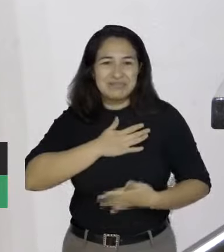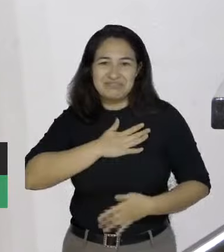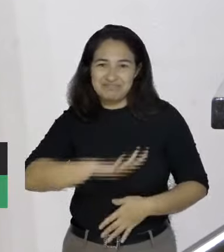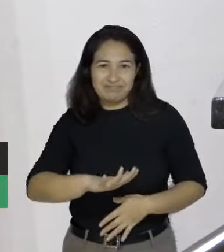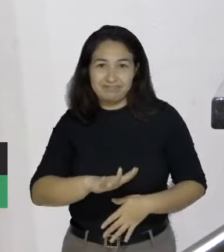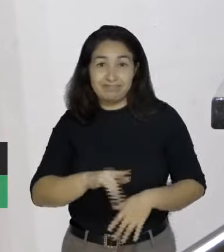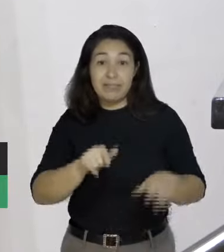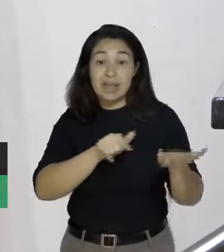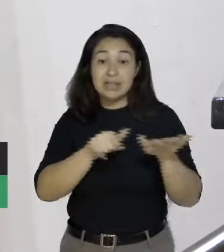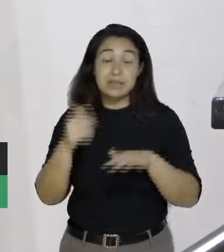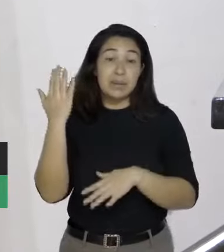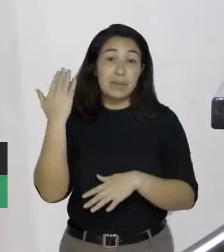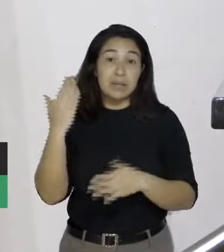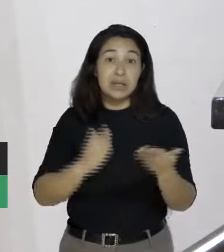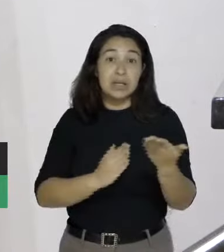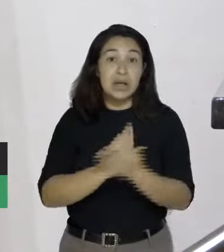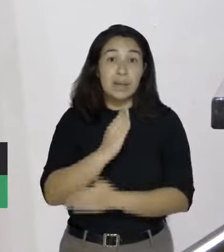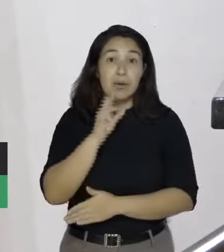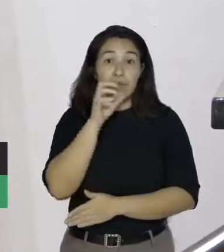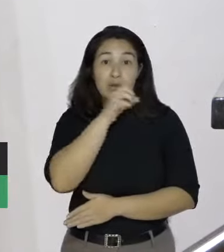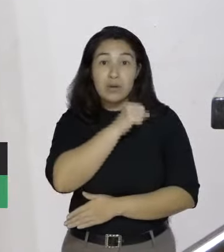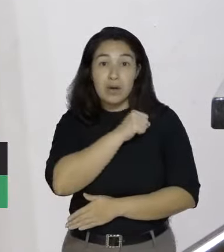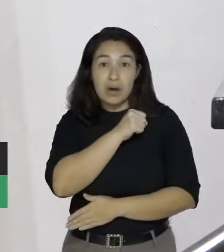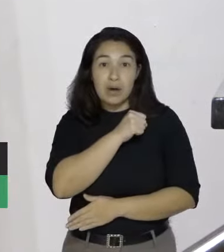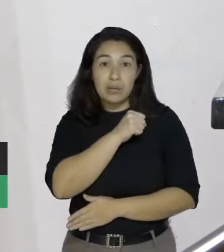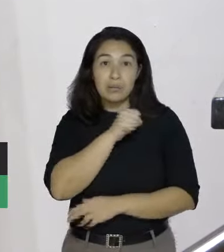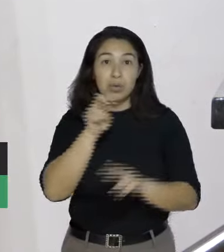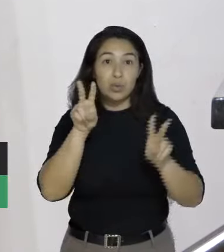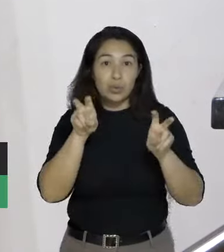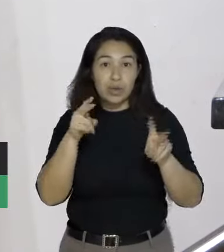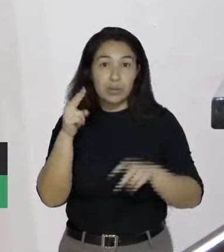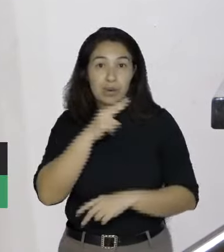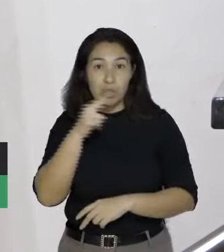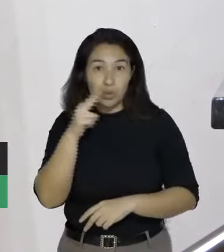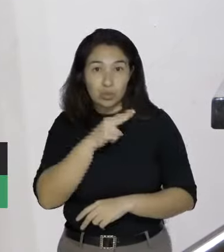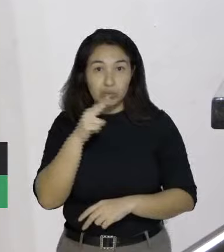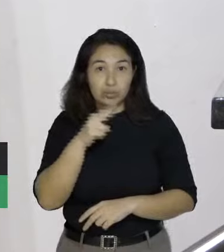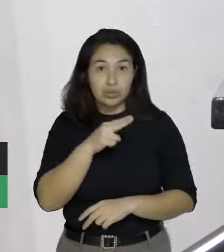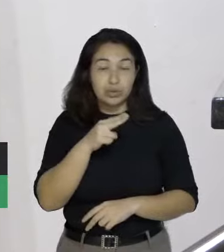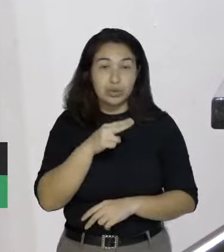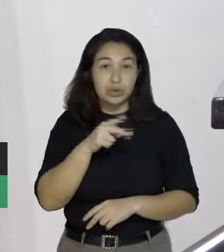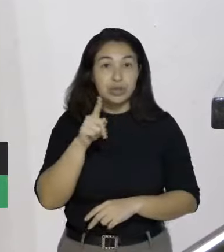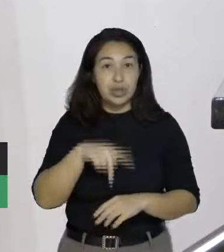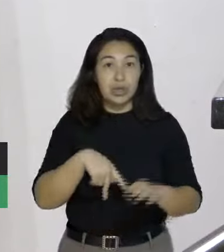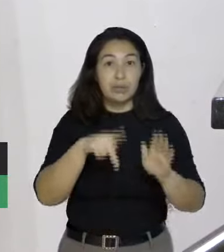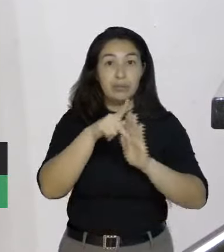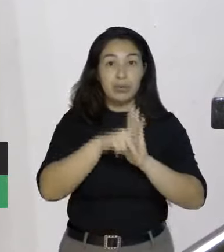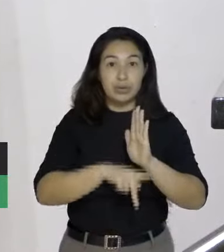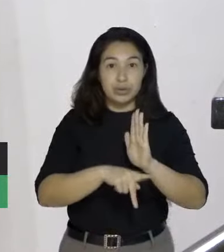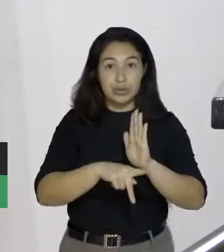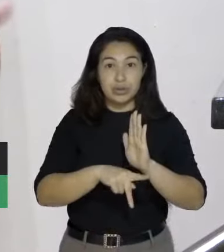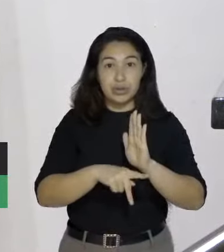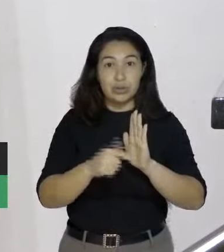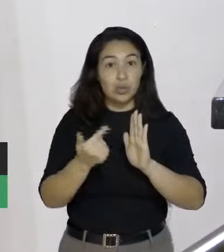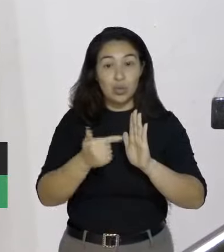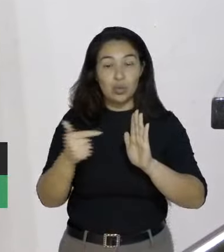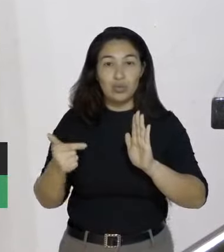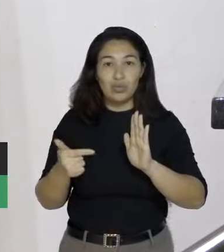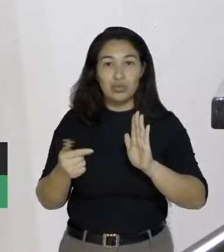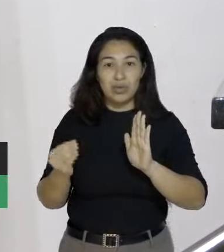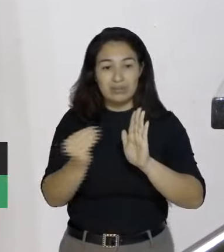semana passada as pressas em virtude do assunto emergente foi um projeto aprovado sem as ditas câmeras dentro